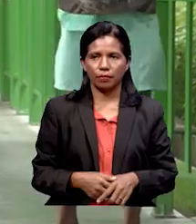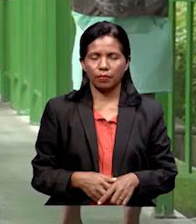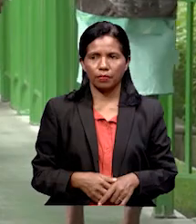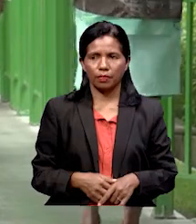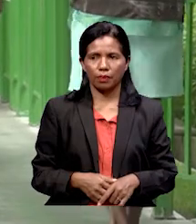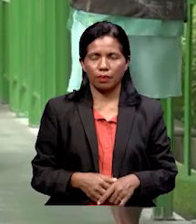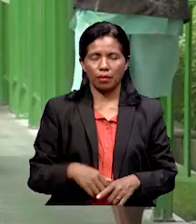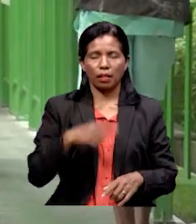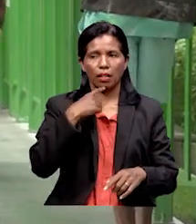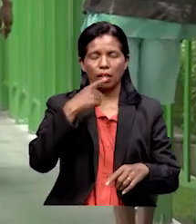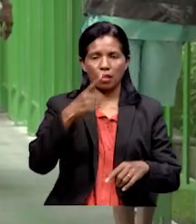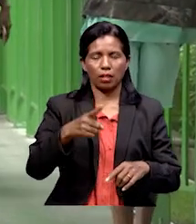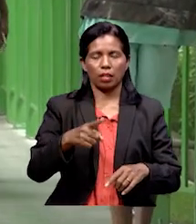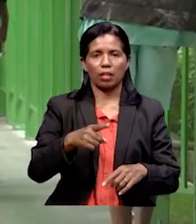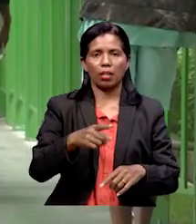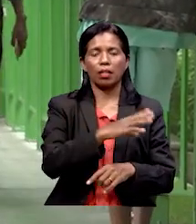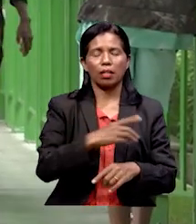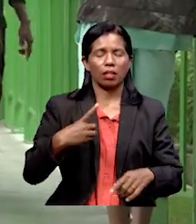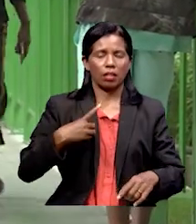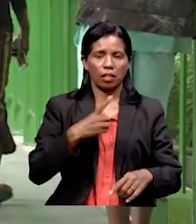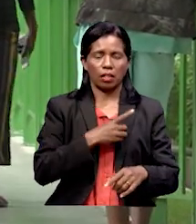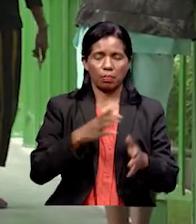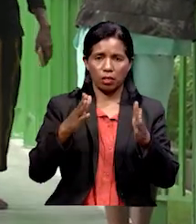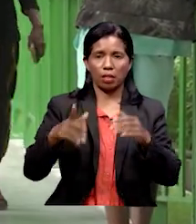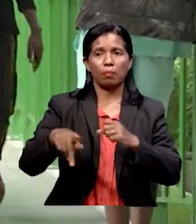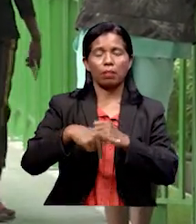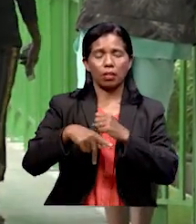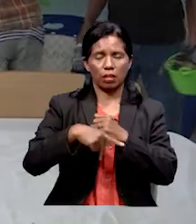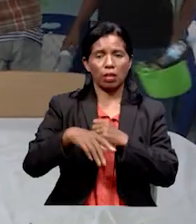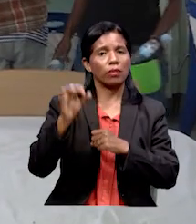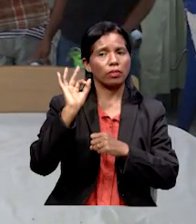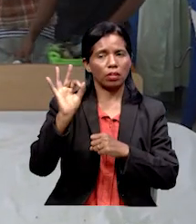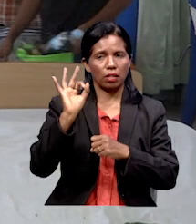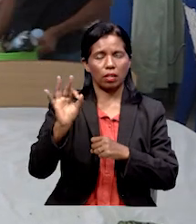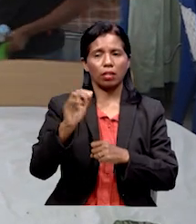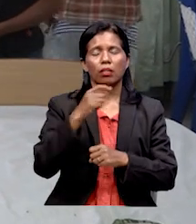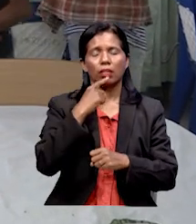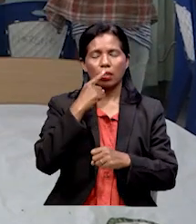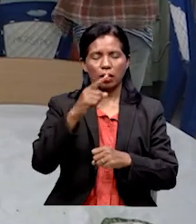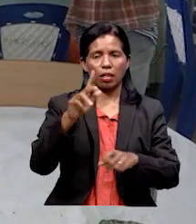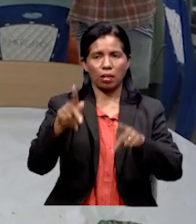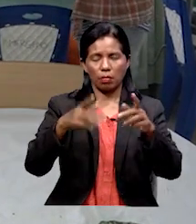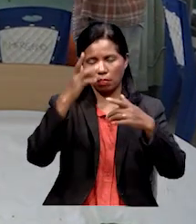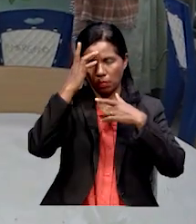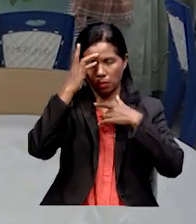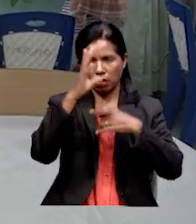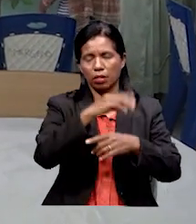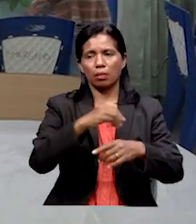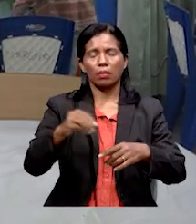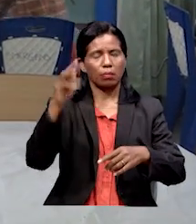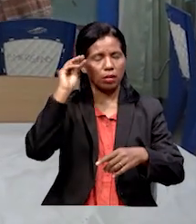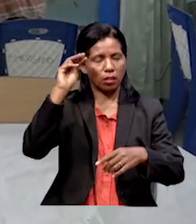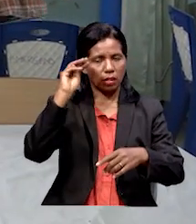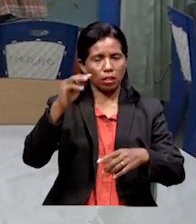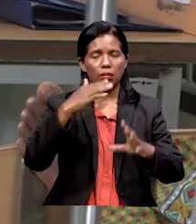Há também preocupação deputado bancada Fretilin Marito Mota relaciona o paciente no Ministério da Saúde transfere para o Hospital Siloam,